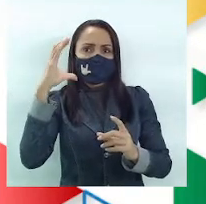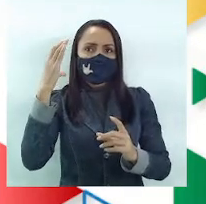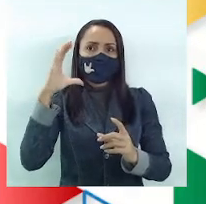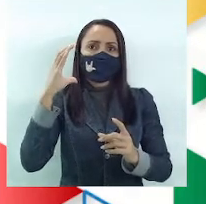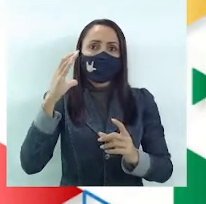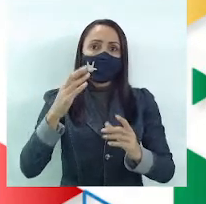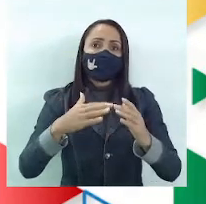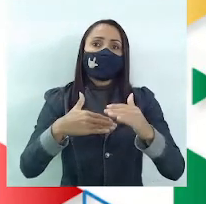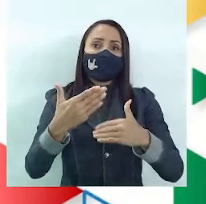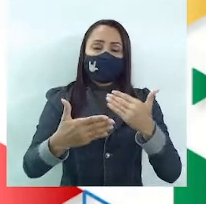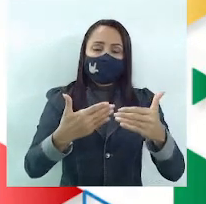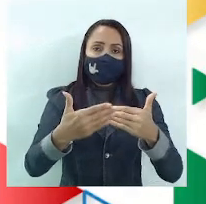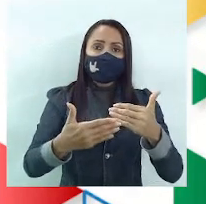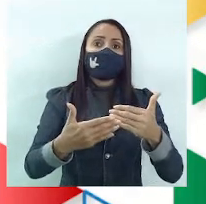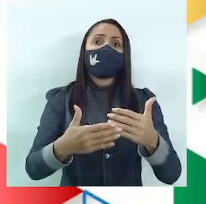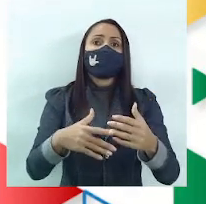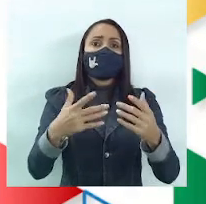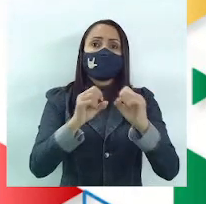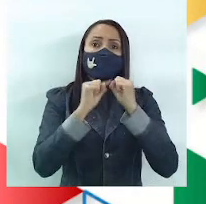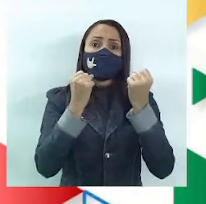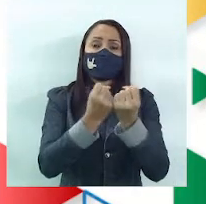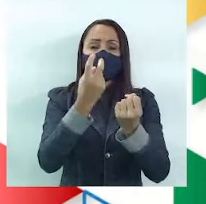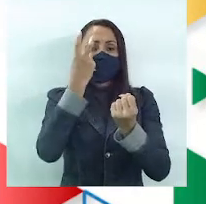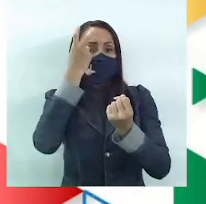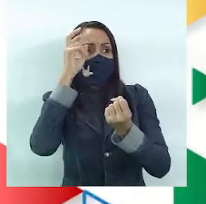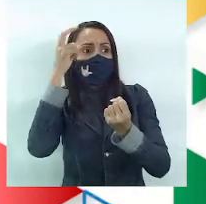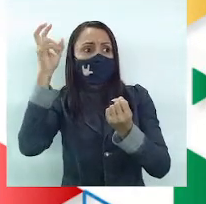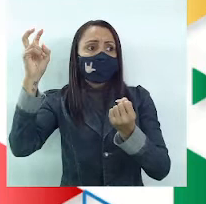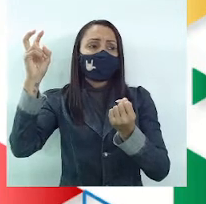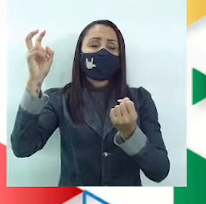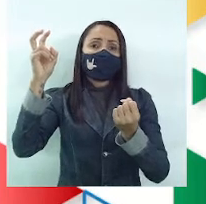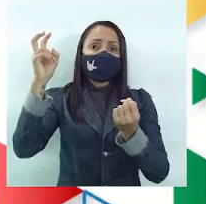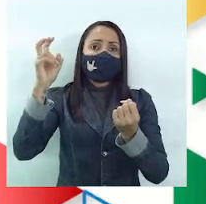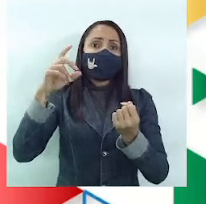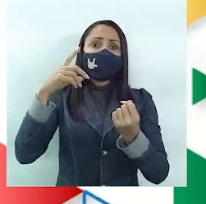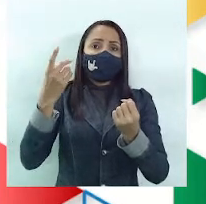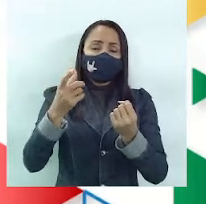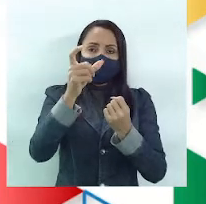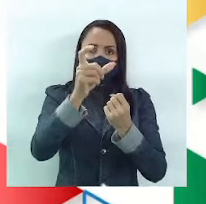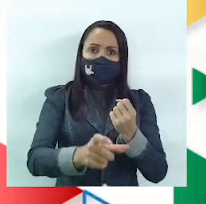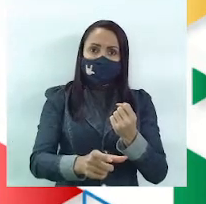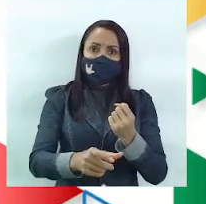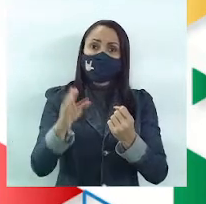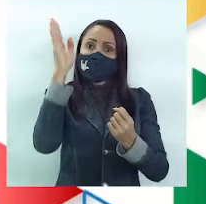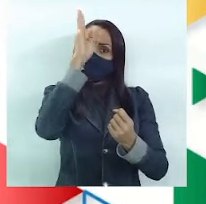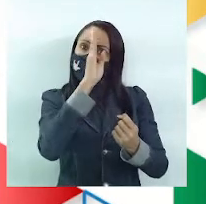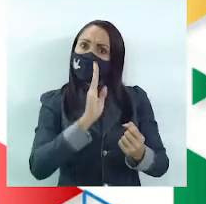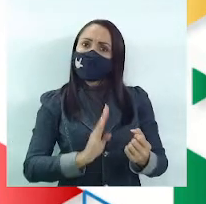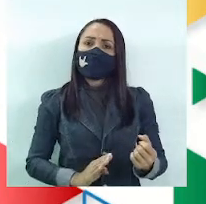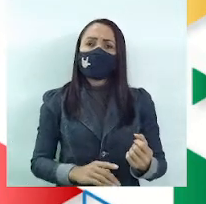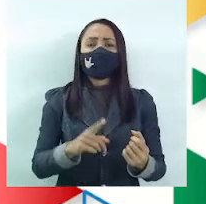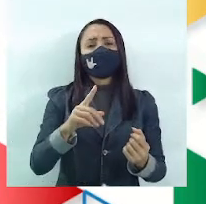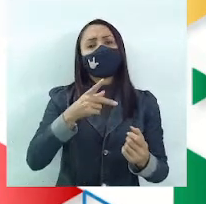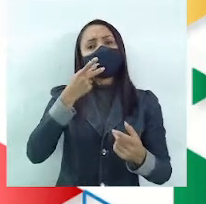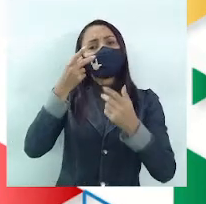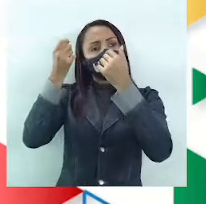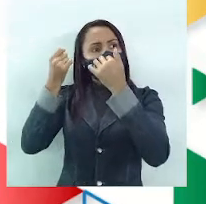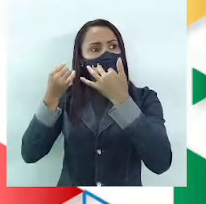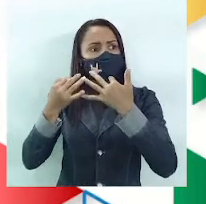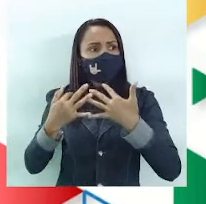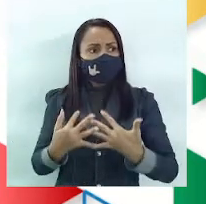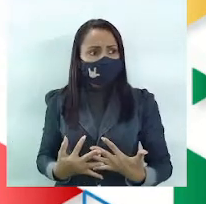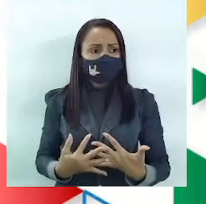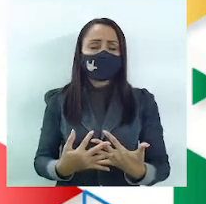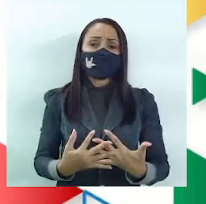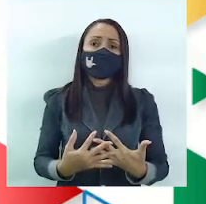permeando valores estéticos, sociais e culturais inerentes à identidade brasileira. Por quê? Como você mesmo falou, o açúcar ele trouxe